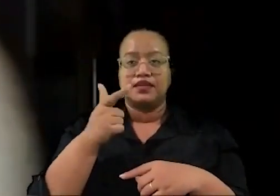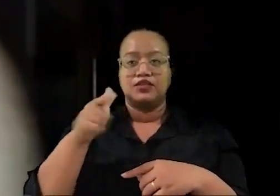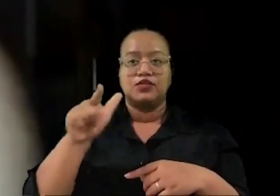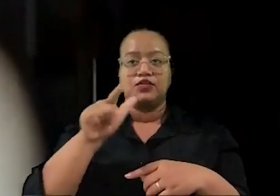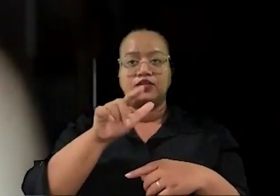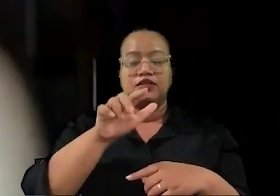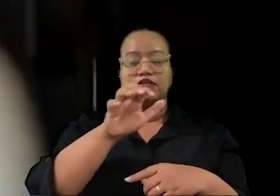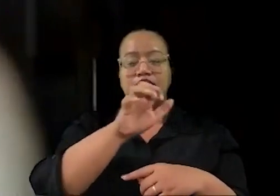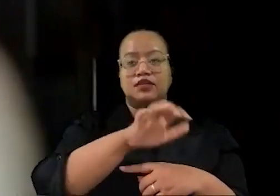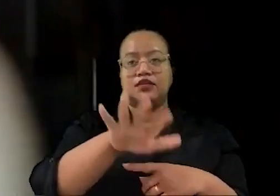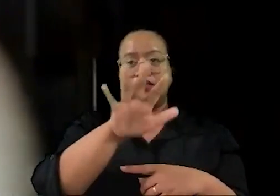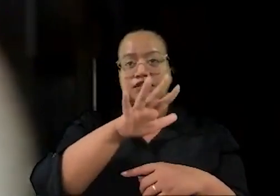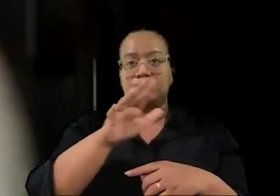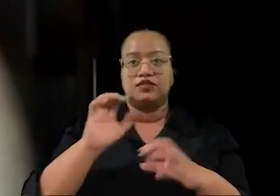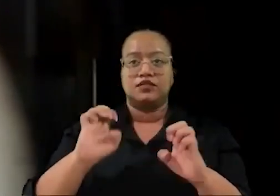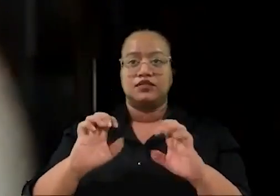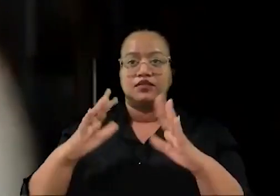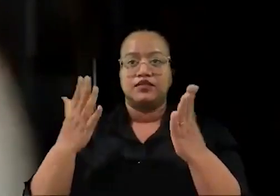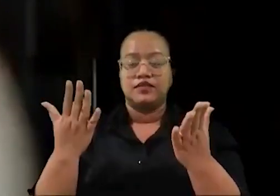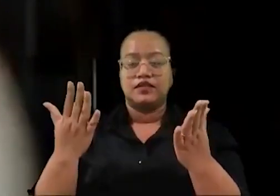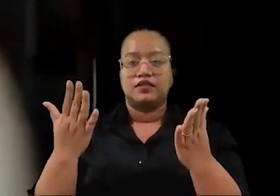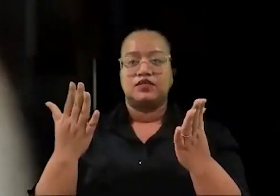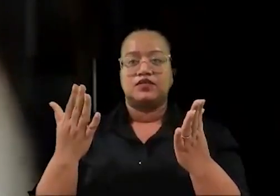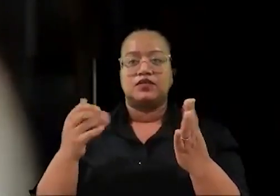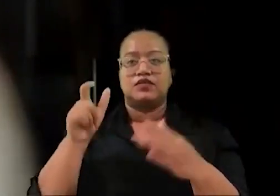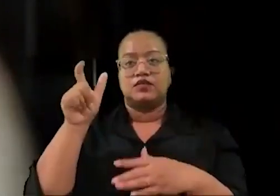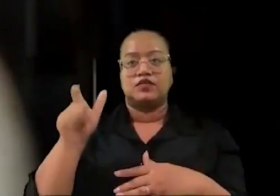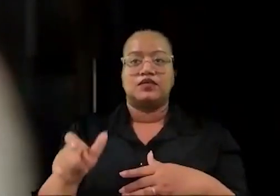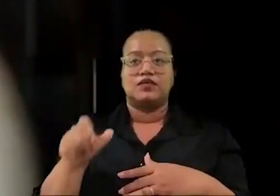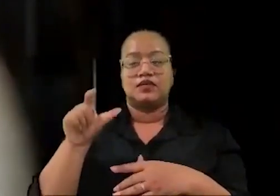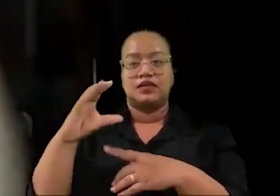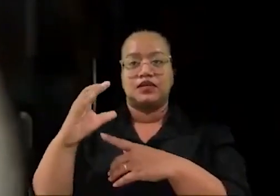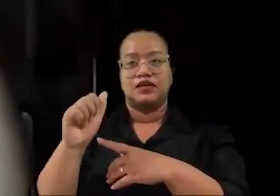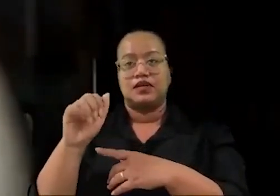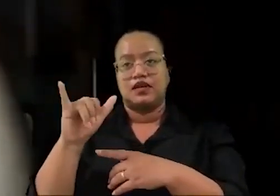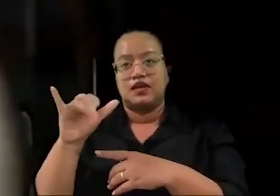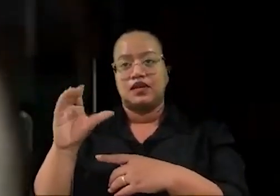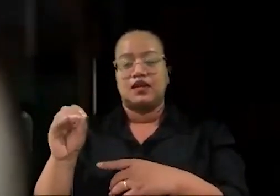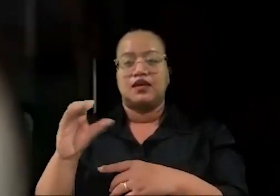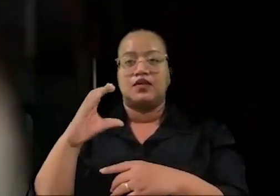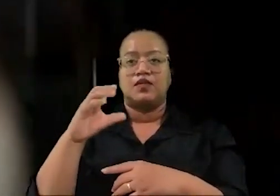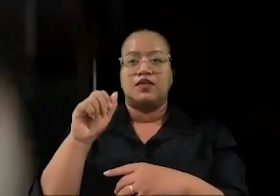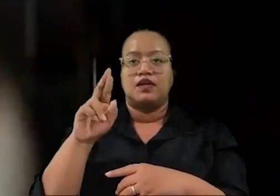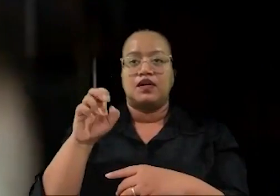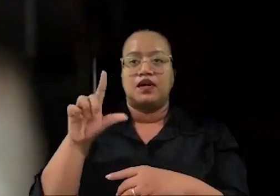assim como o Carlos, assim como a Gisele, assim como a